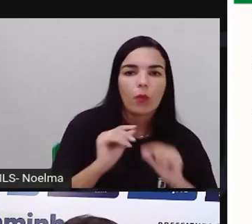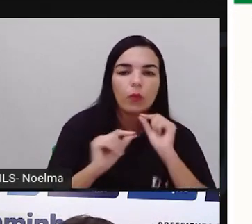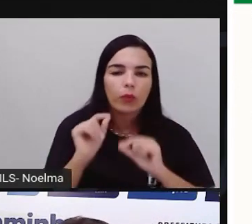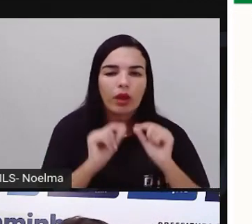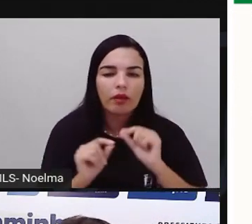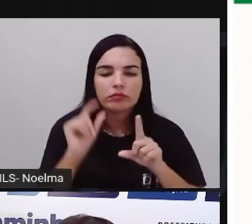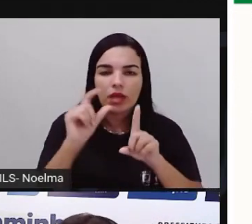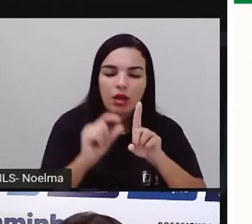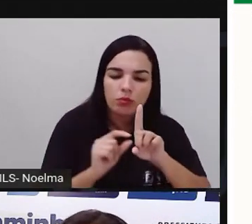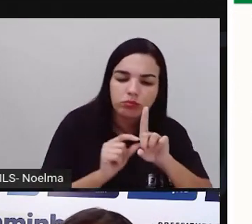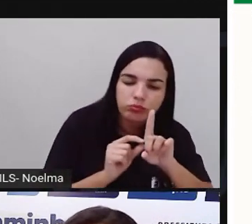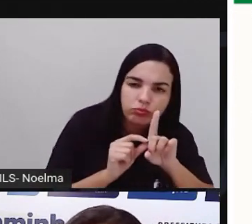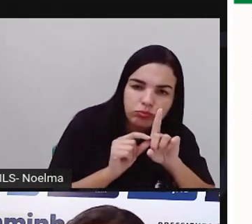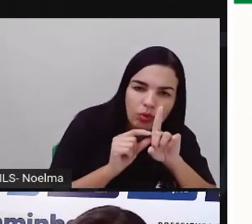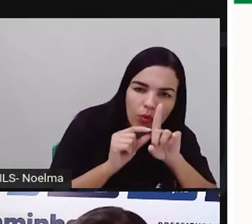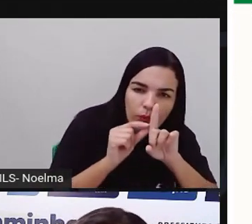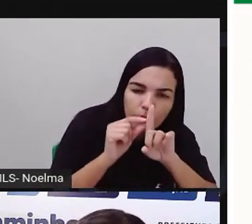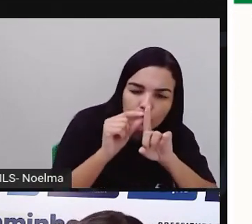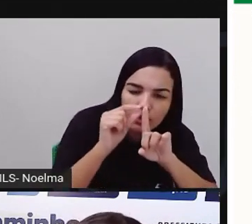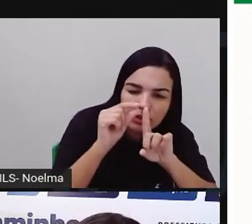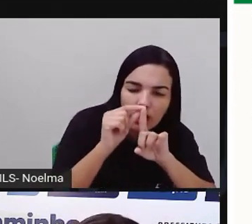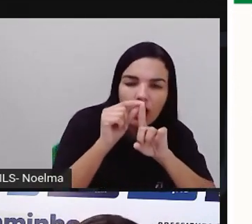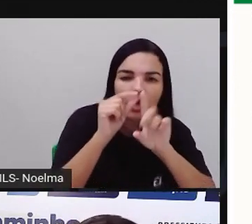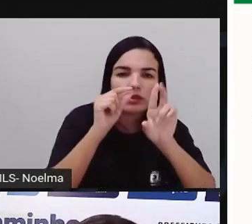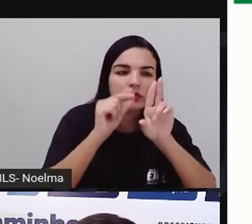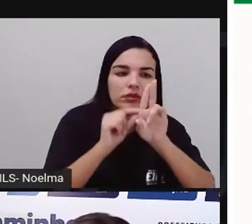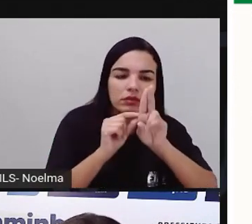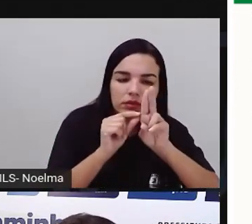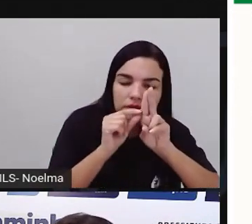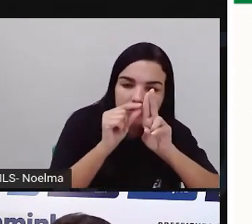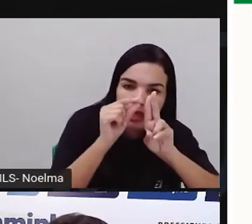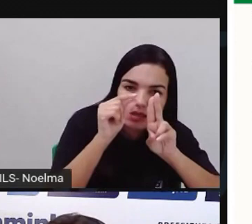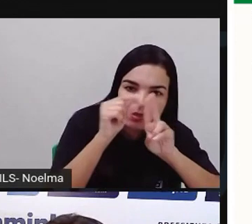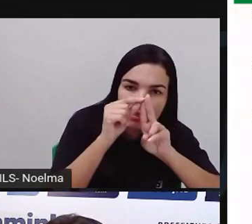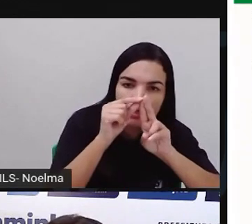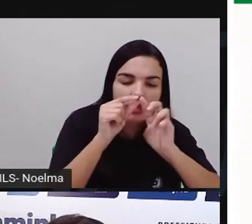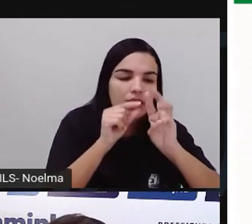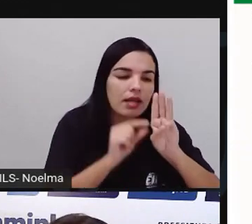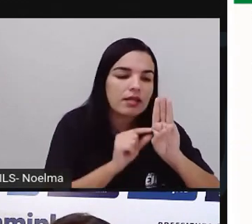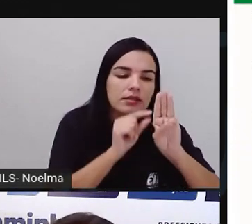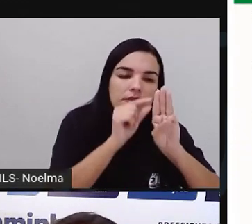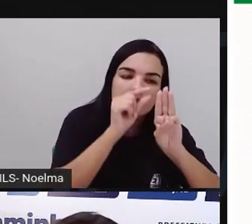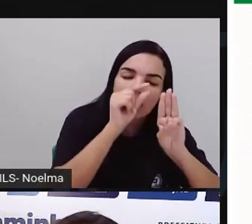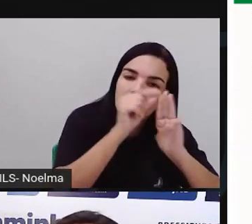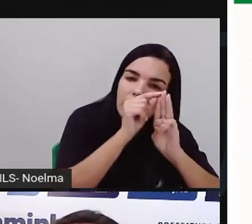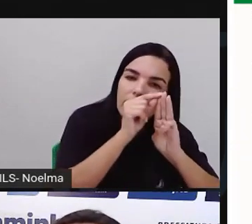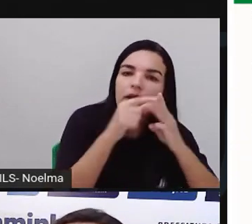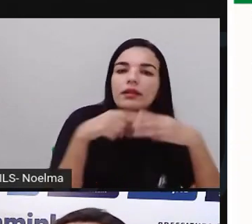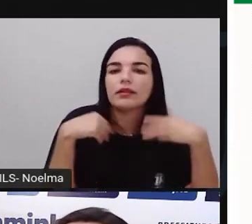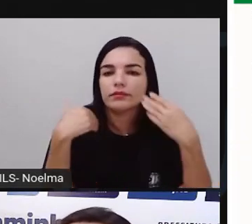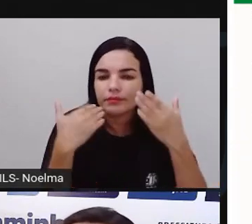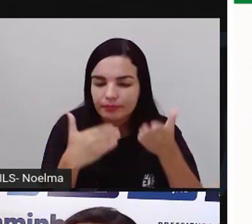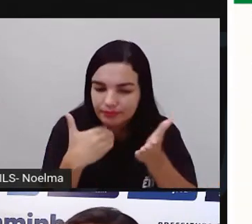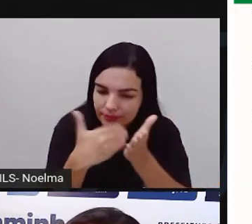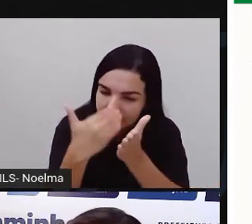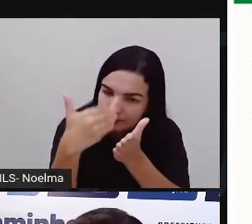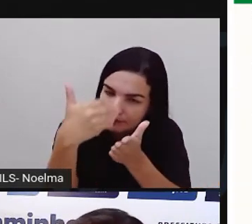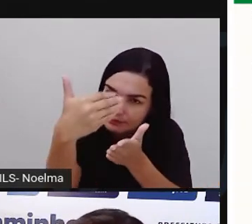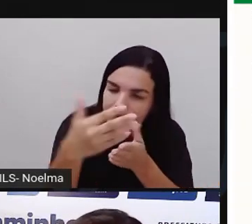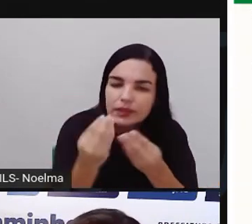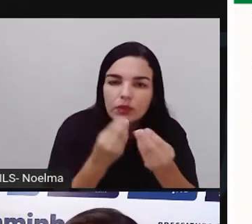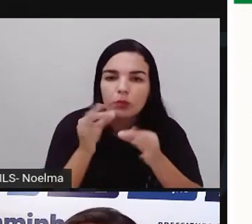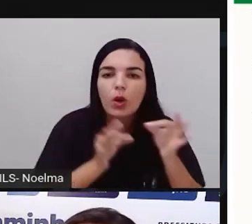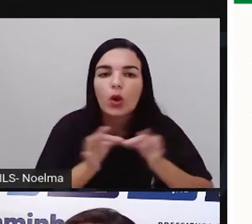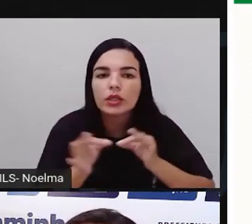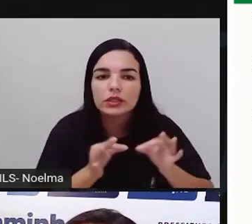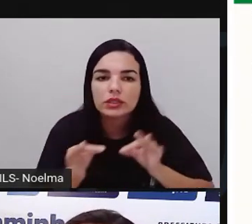quando colocamos cada número em seu lugar, nós observamos aqui, né, como esse número está